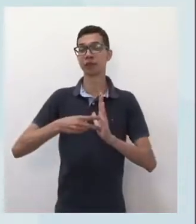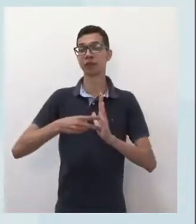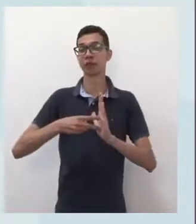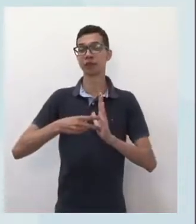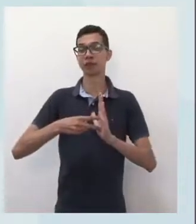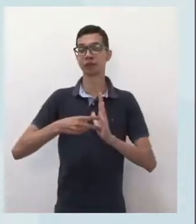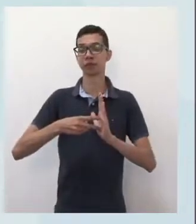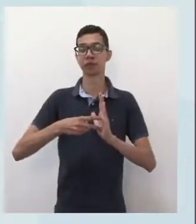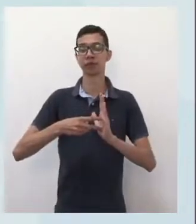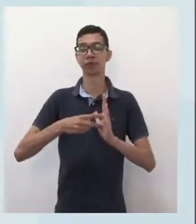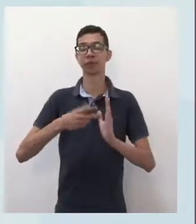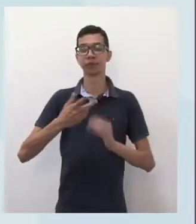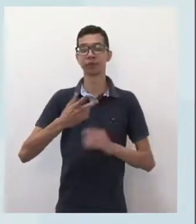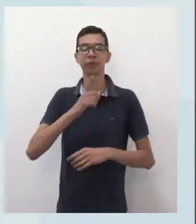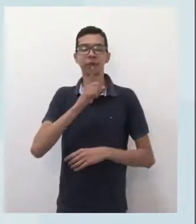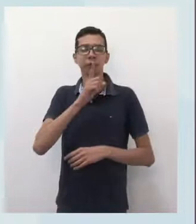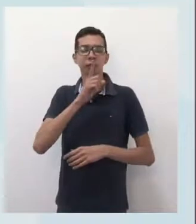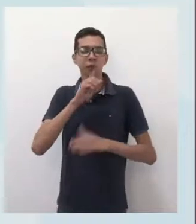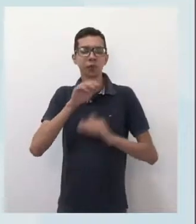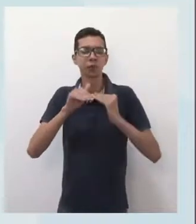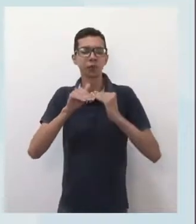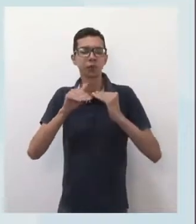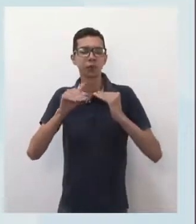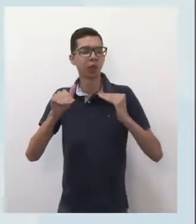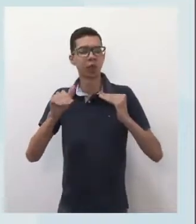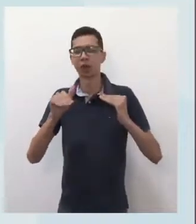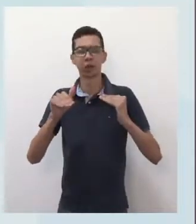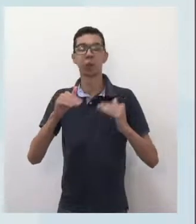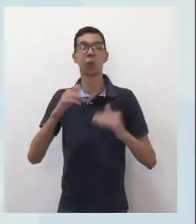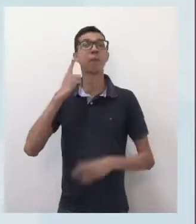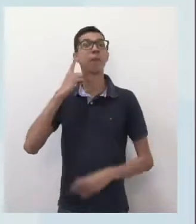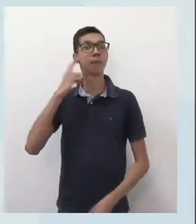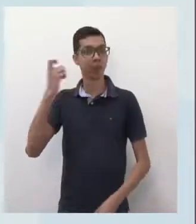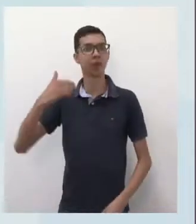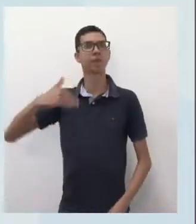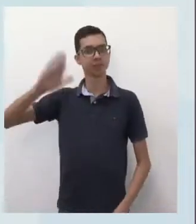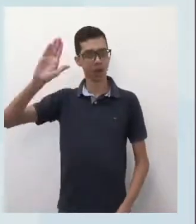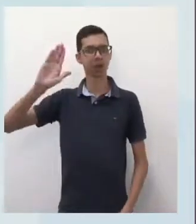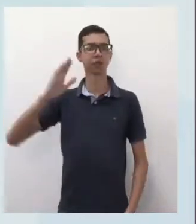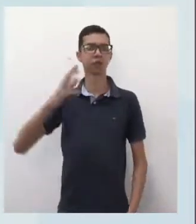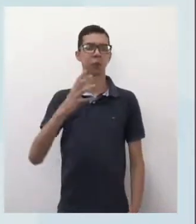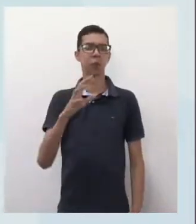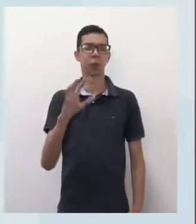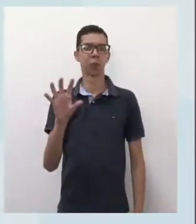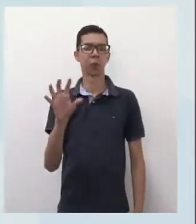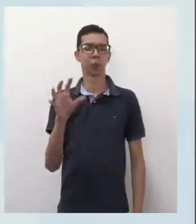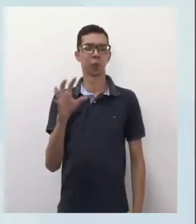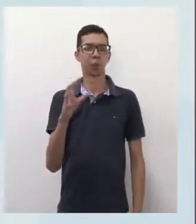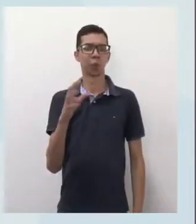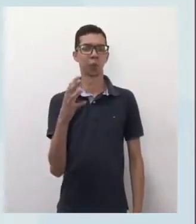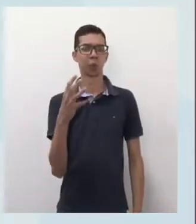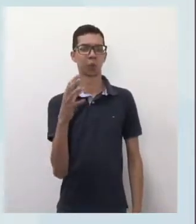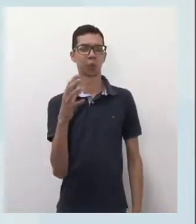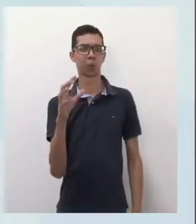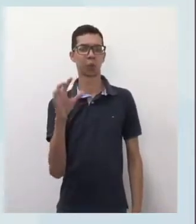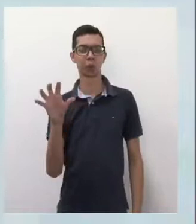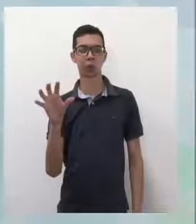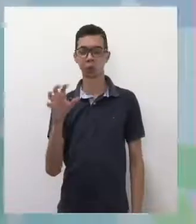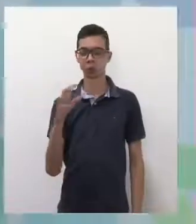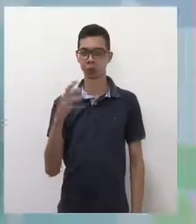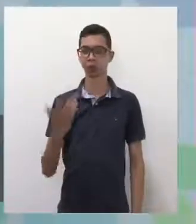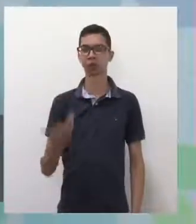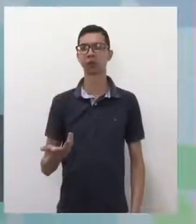menos silencioso do que para mais silencioso. Pô, então eu comprei errado. Me enganaram. Né? É o